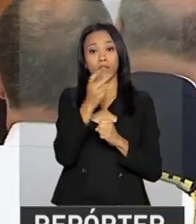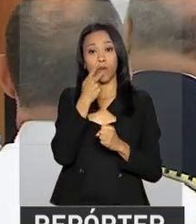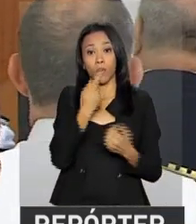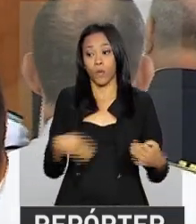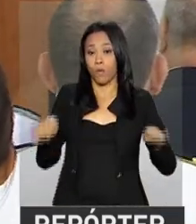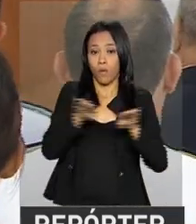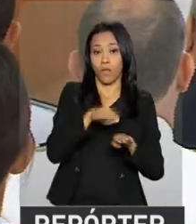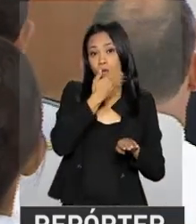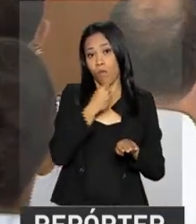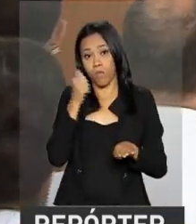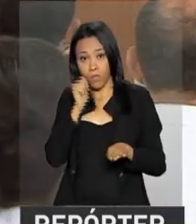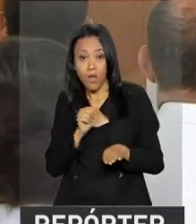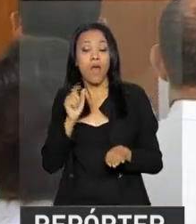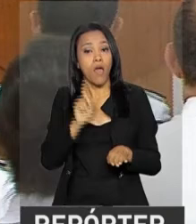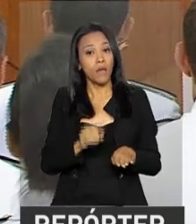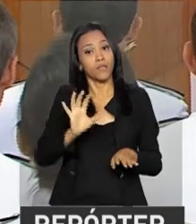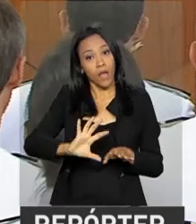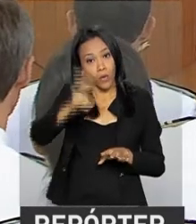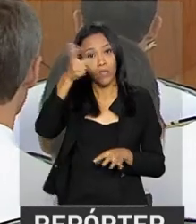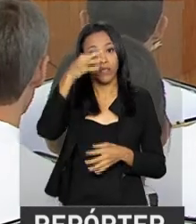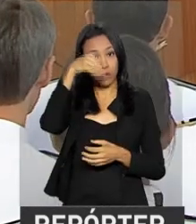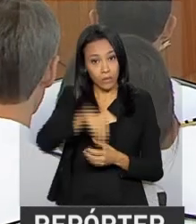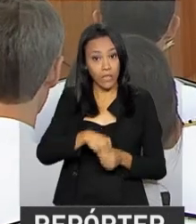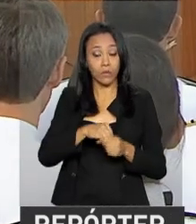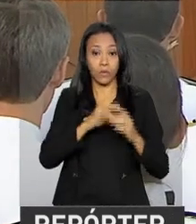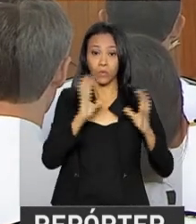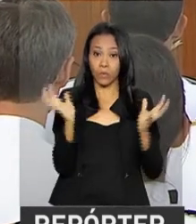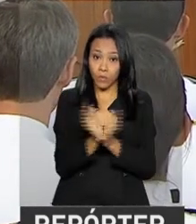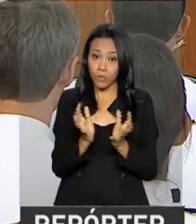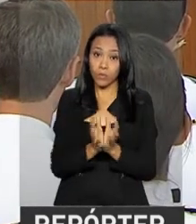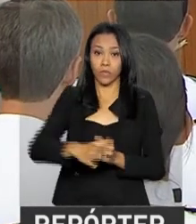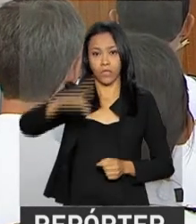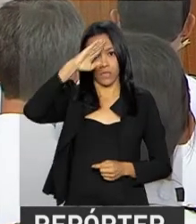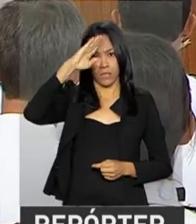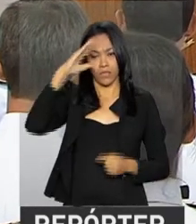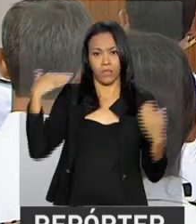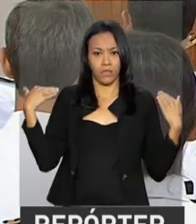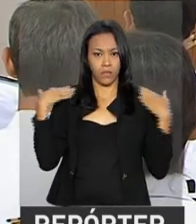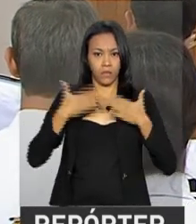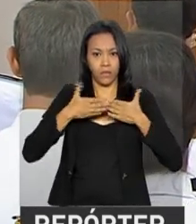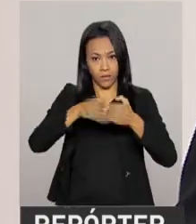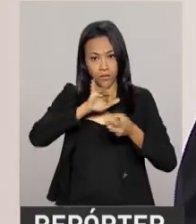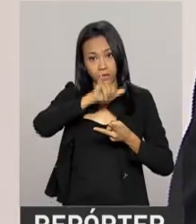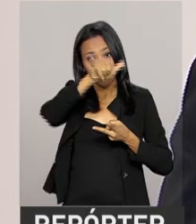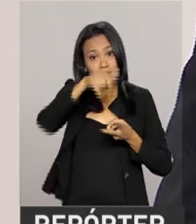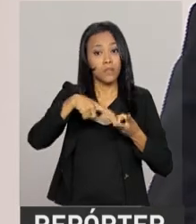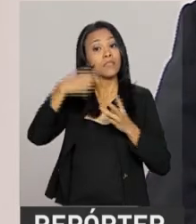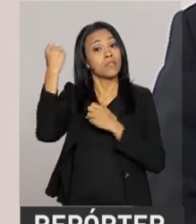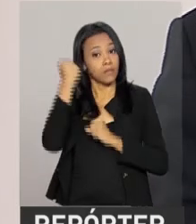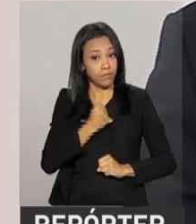processo que também está ocorrendo no exército e na aeronáutica e tem como resultado um brasil melhor é